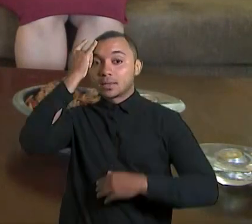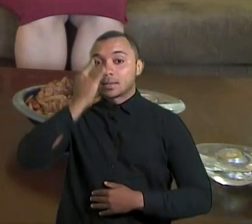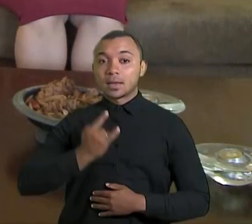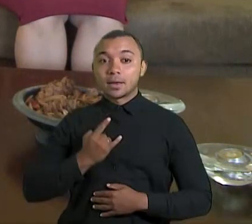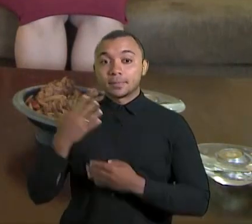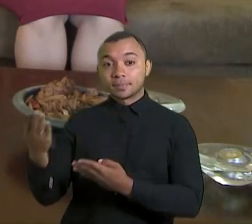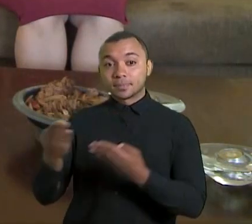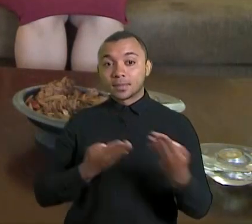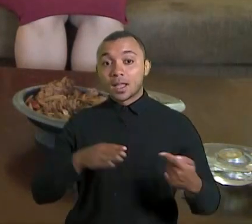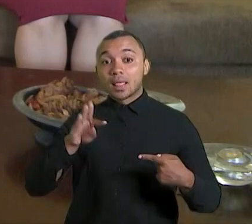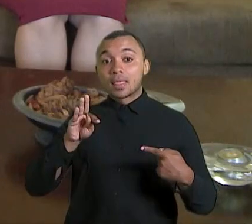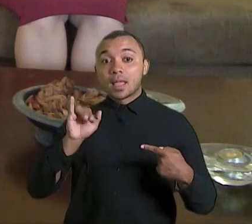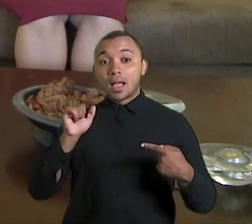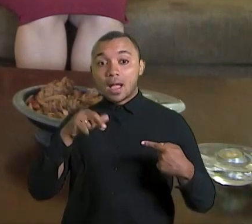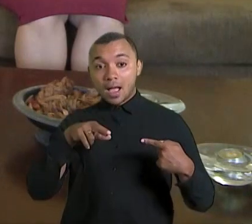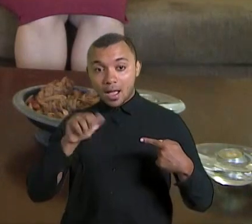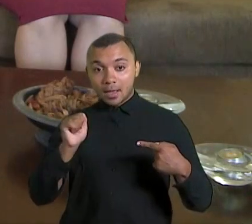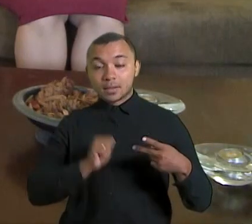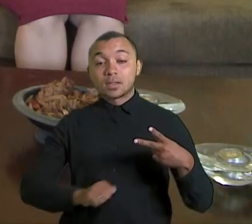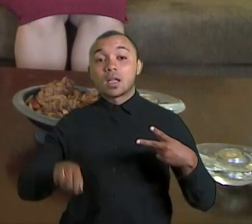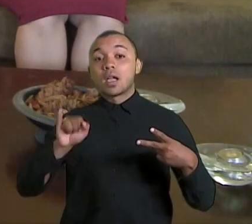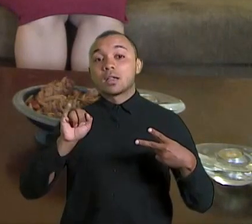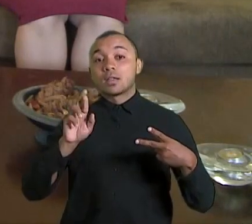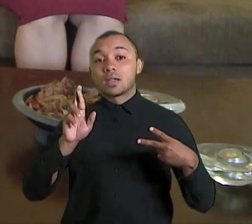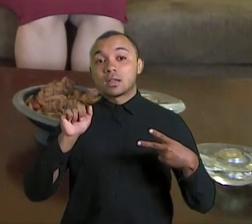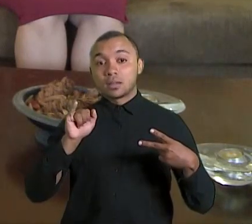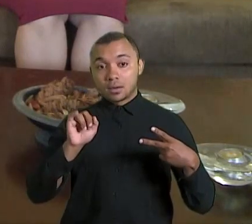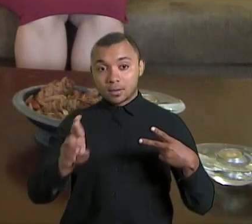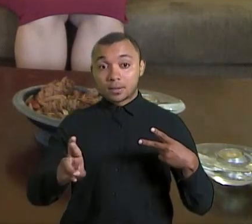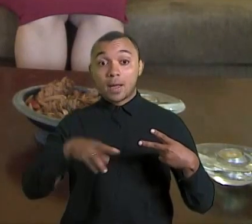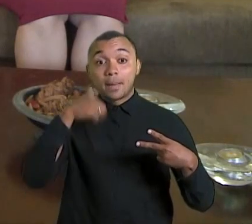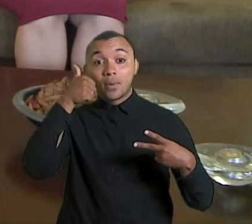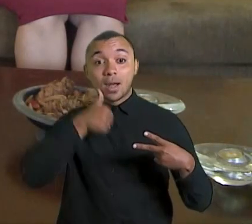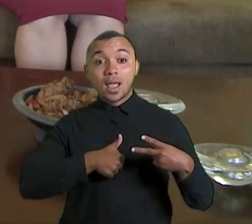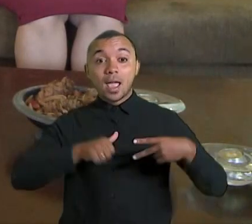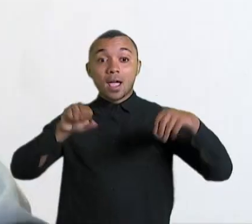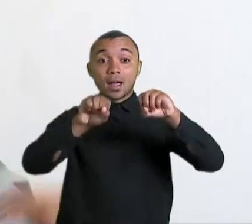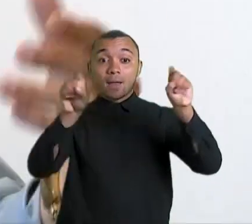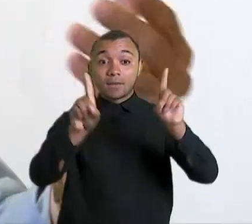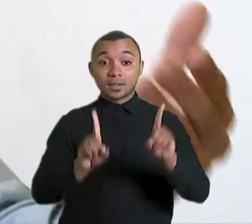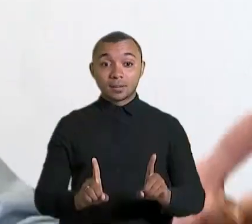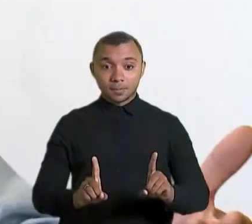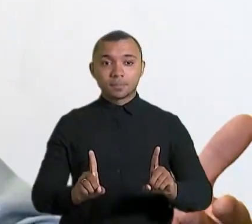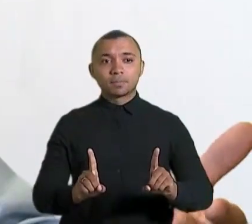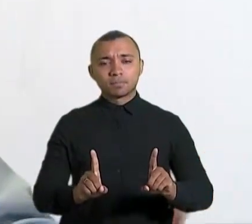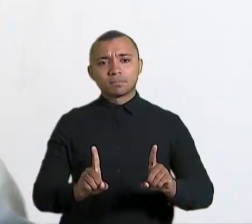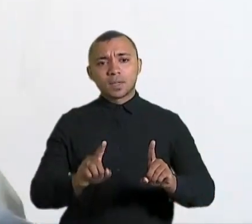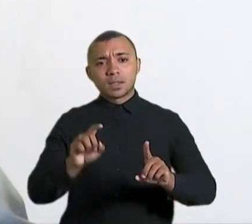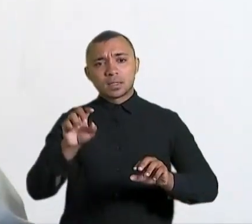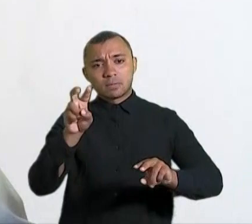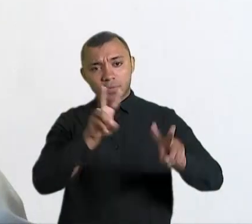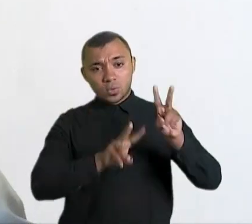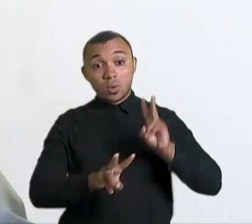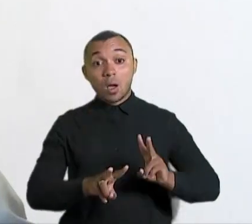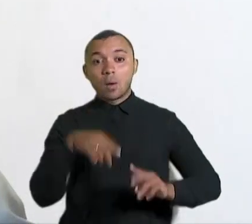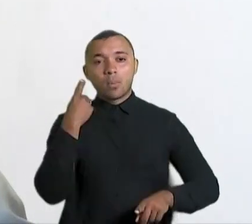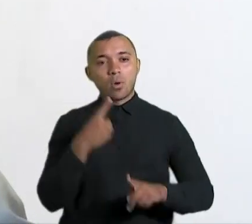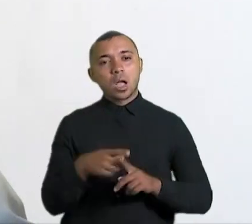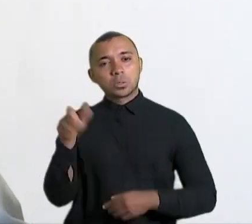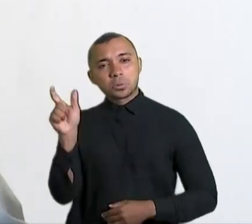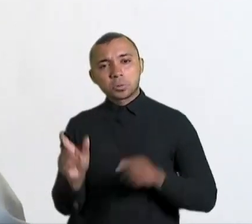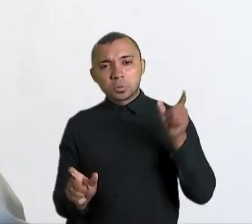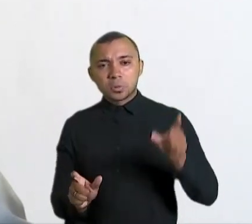aqui Tainara Gomes e Irani Vale, mulheres com deficiência apenas visual, porque elas são plenas